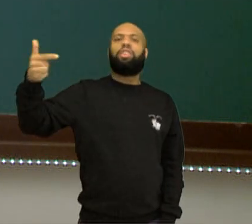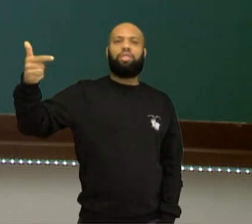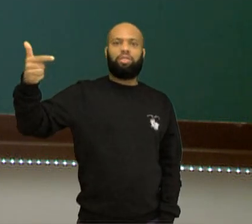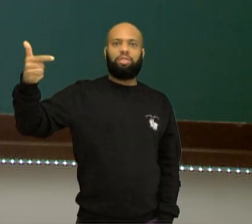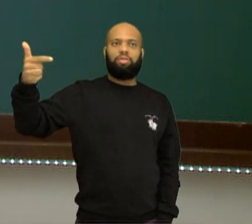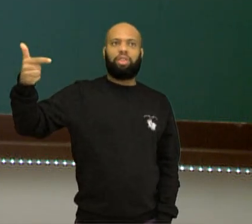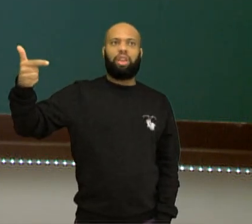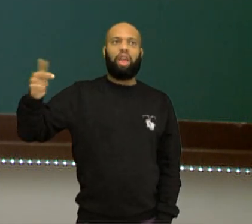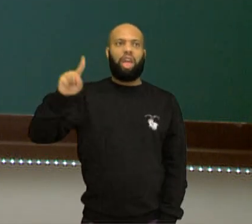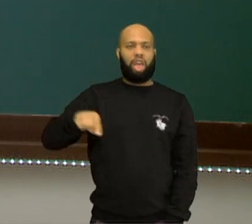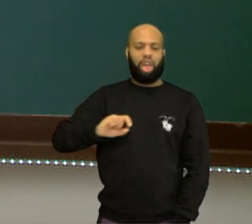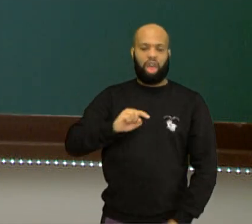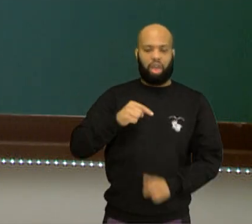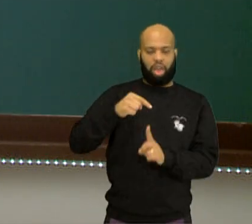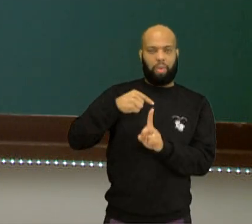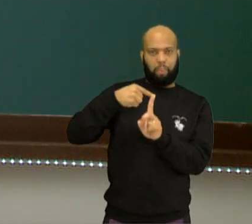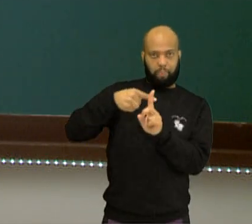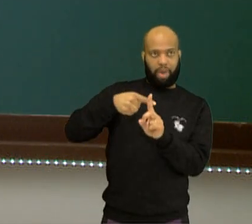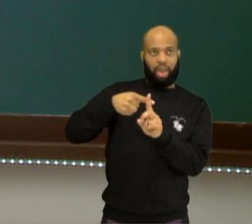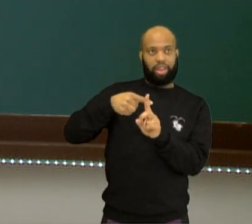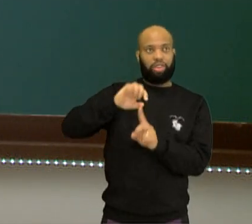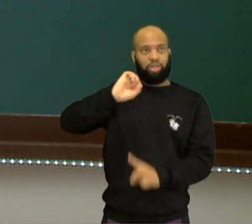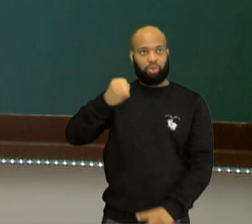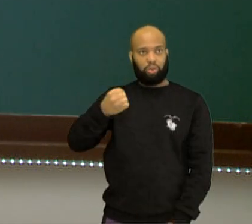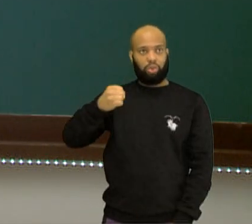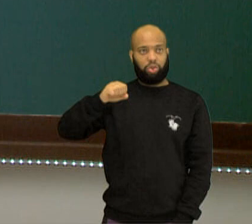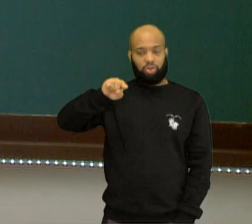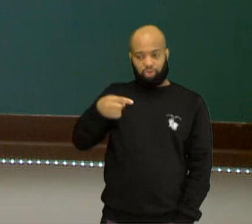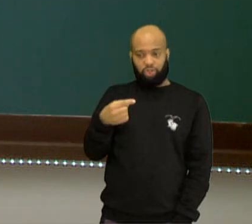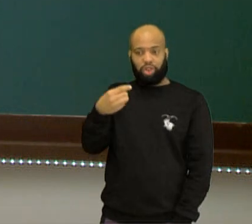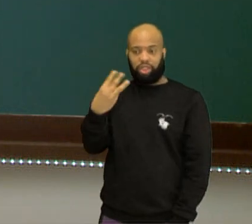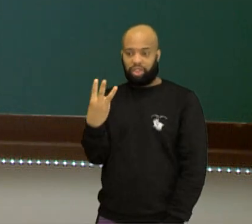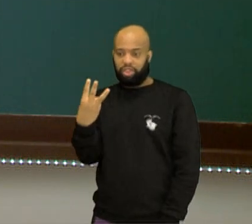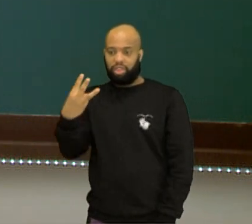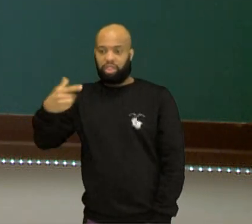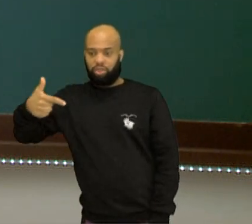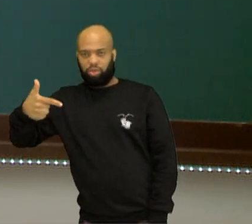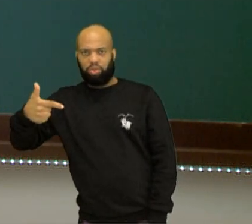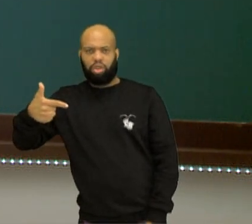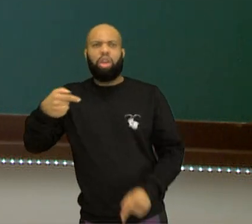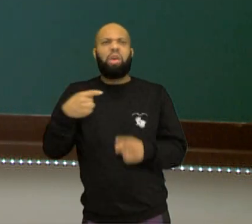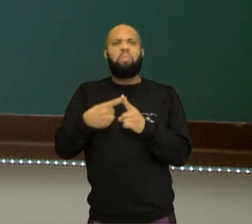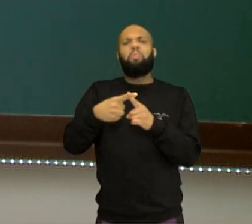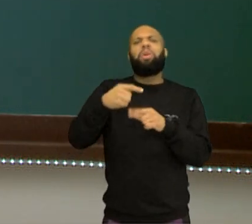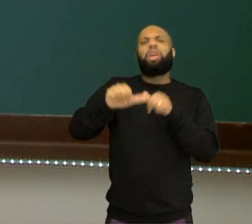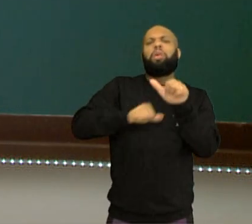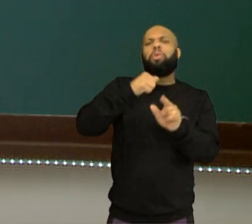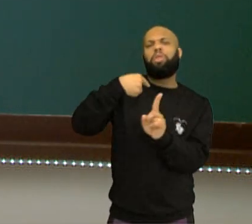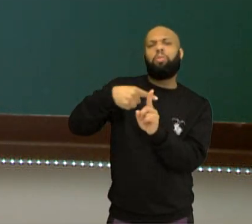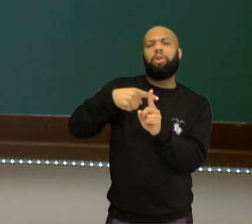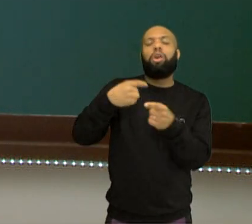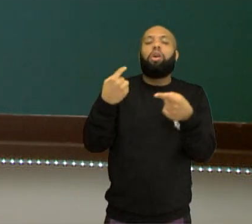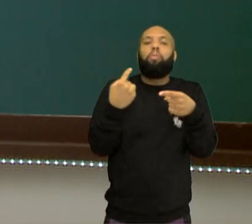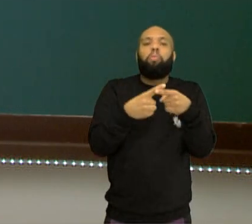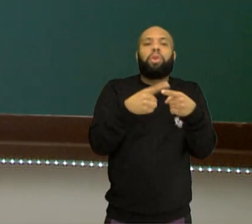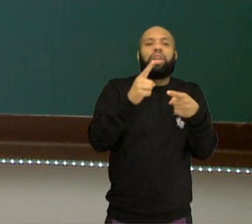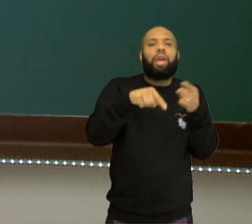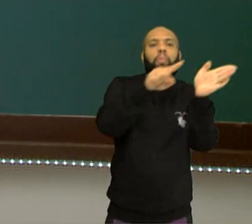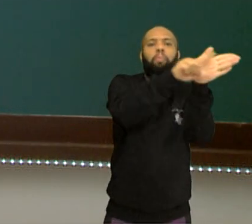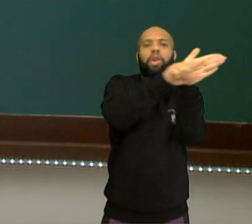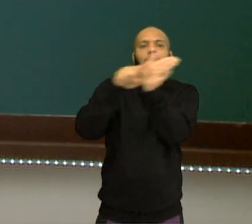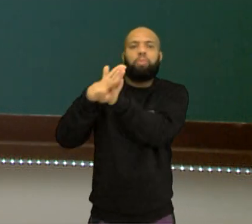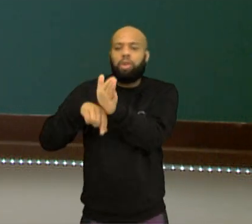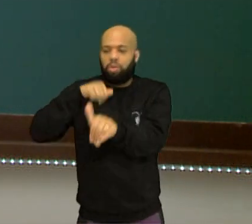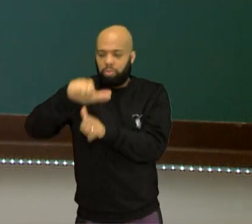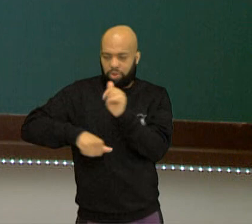3,2, que é 8,32. Positivo, porque menos com menos na multiplicação fica mais,